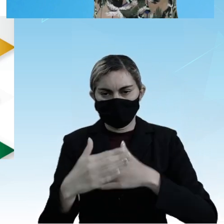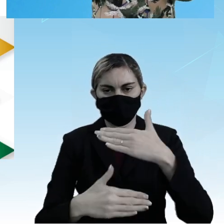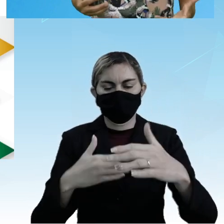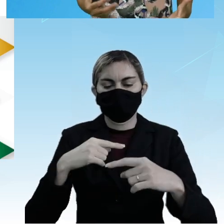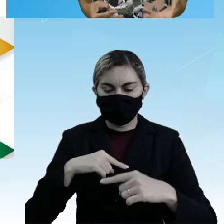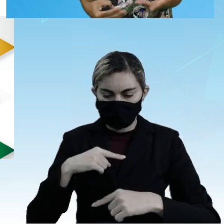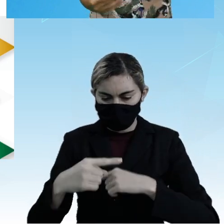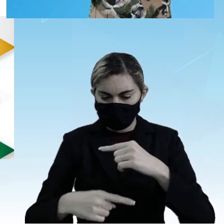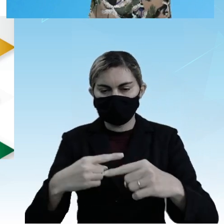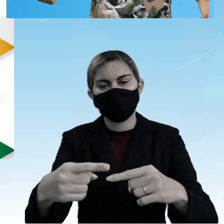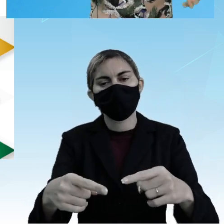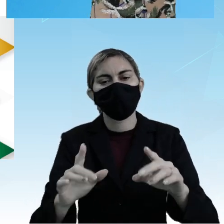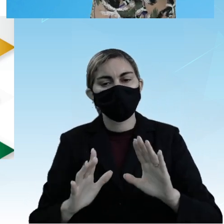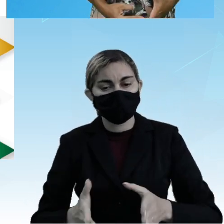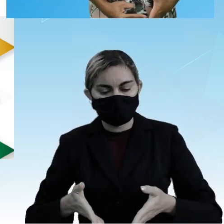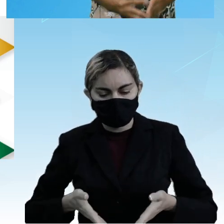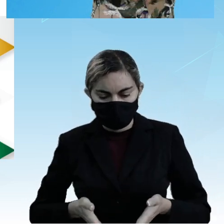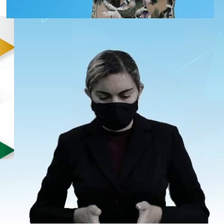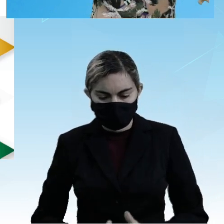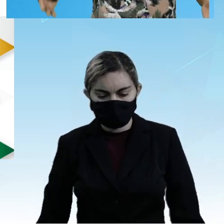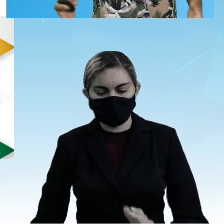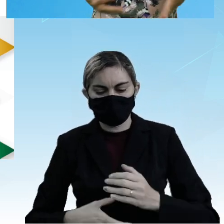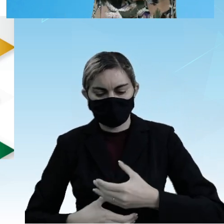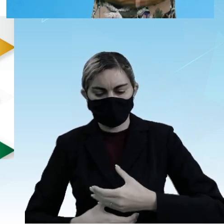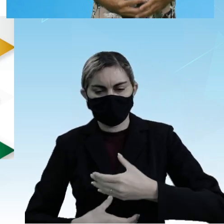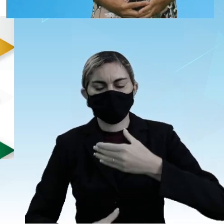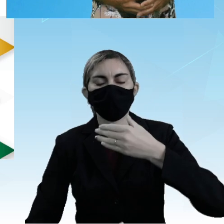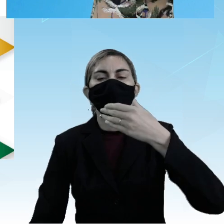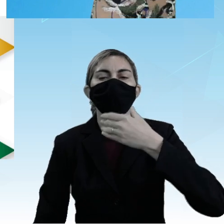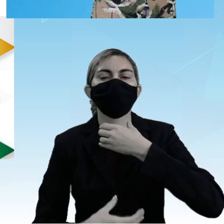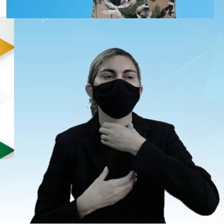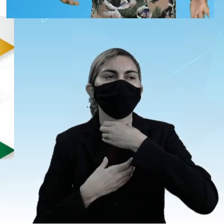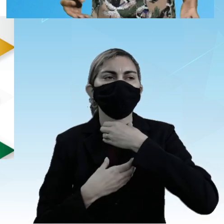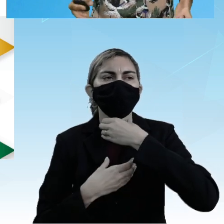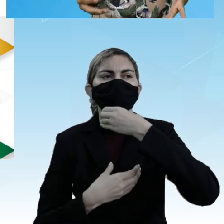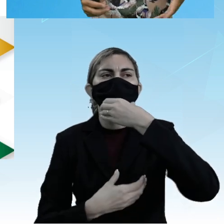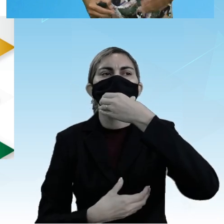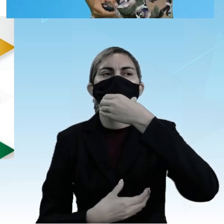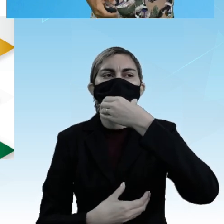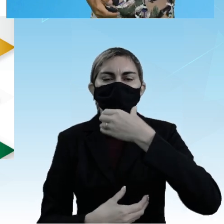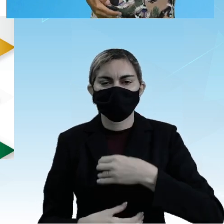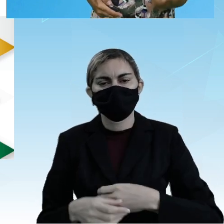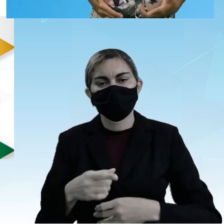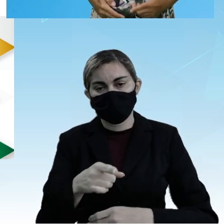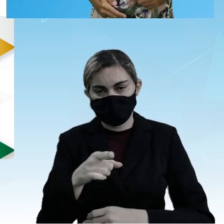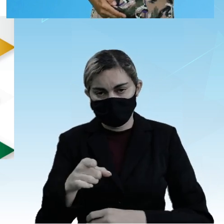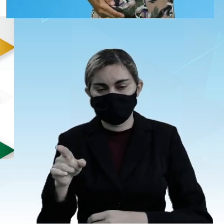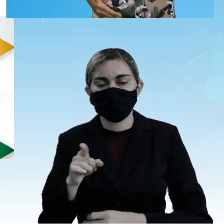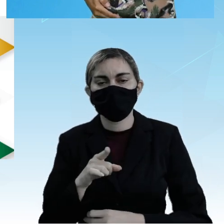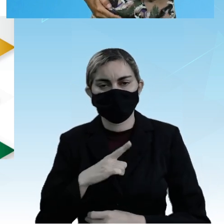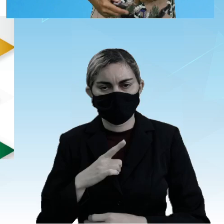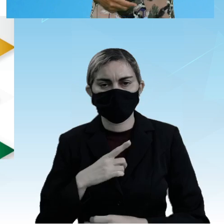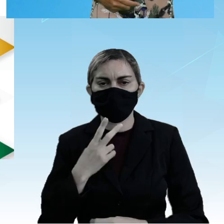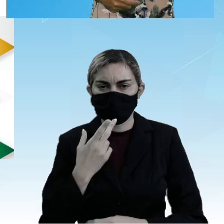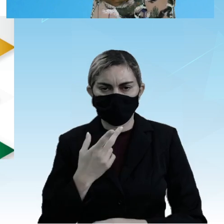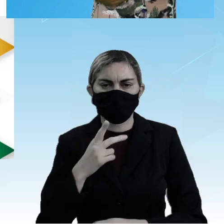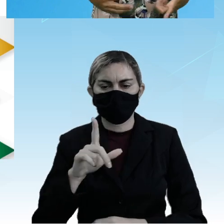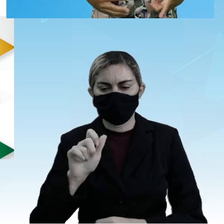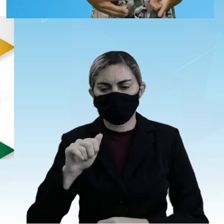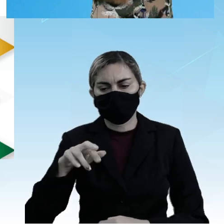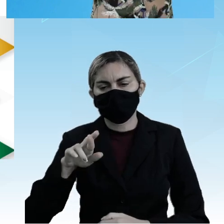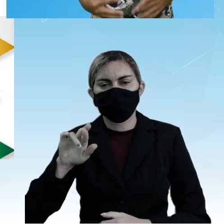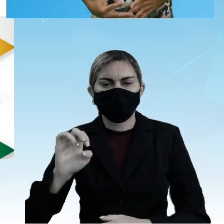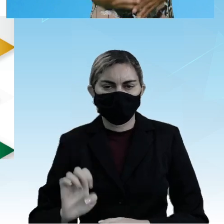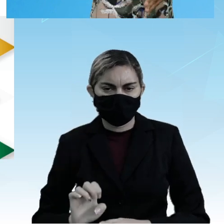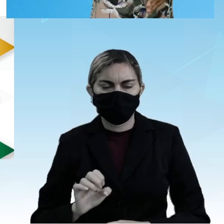próximas girafas elas já nasciam com esse pescoço alongado. Isso aí era o que dizia